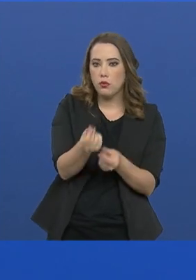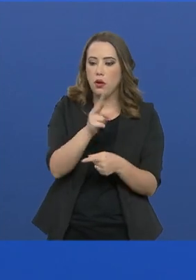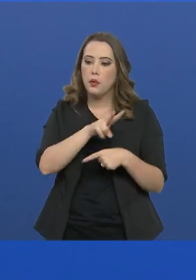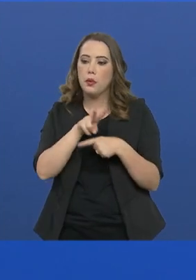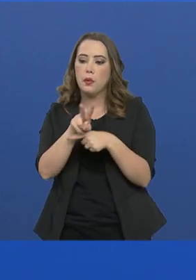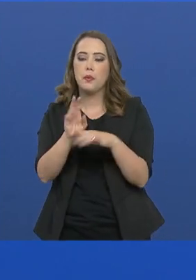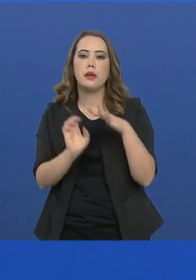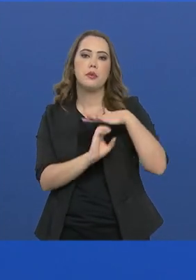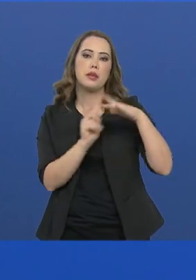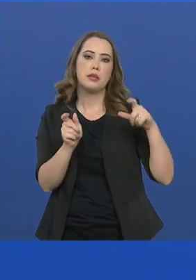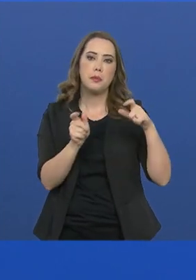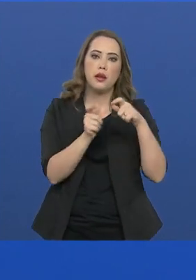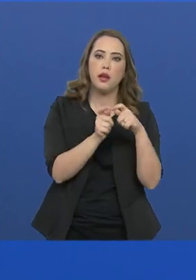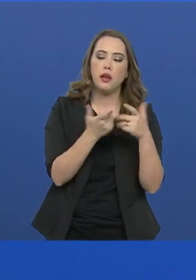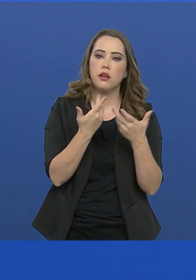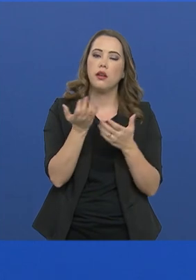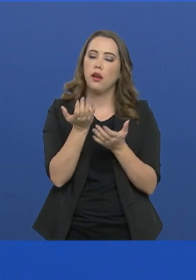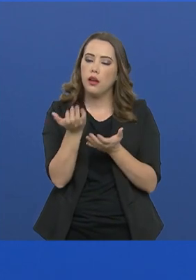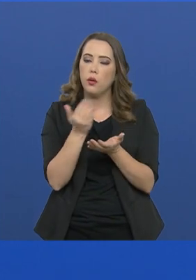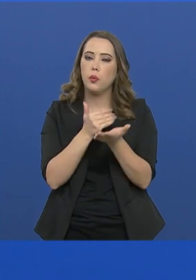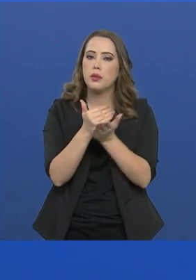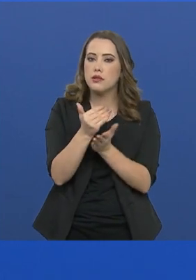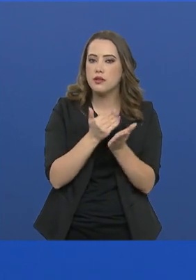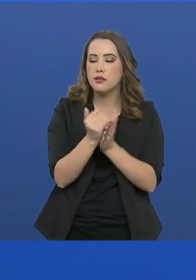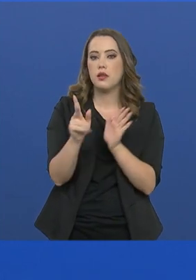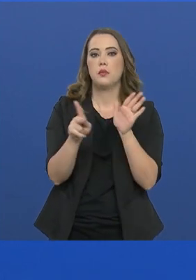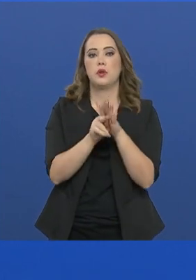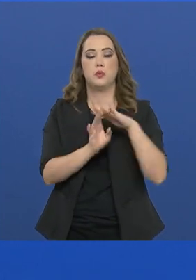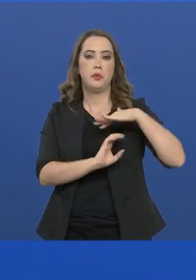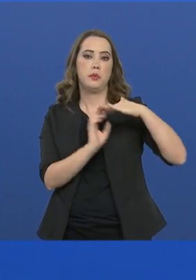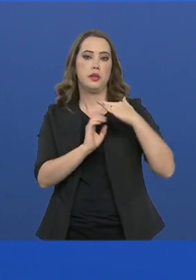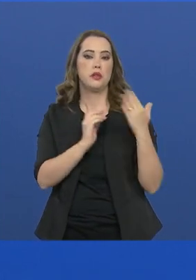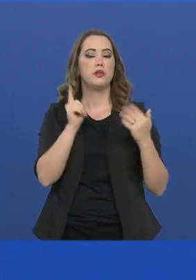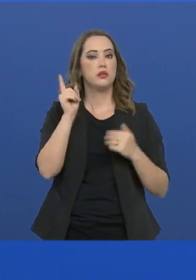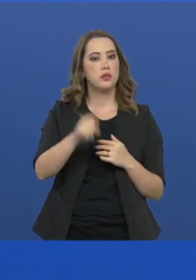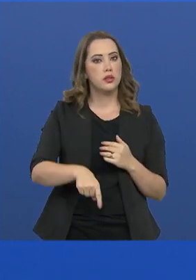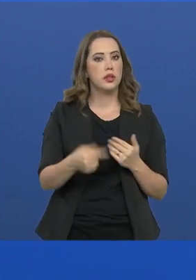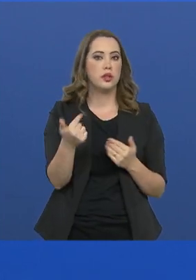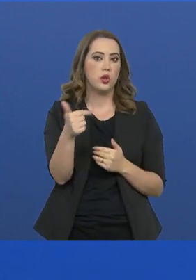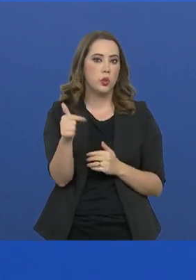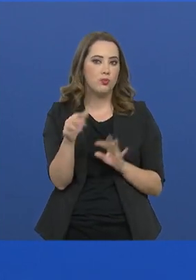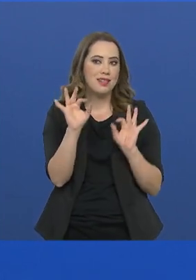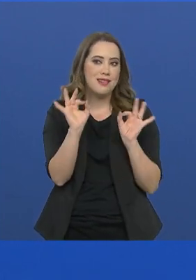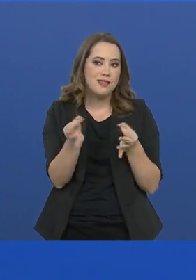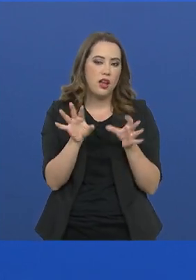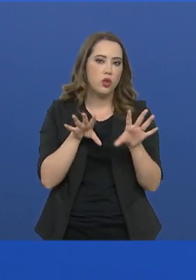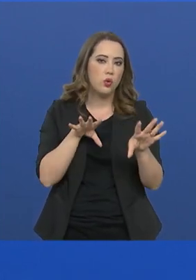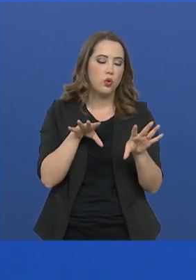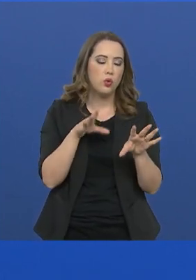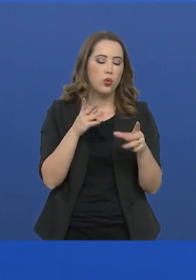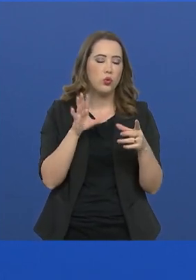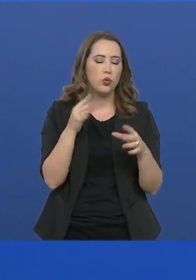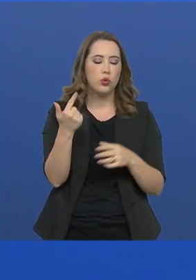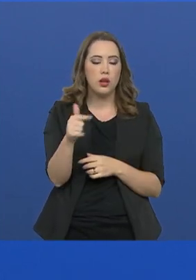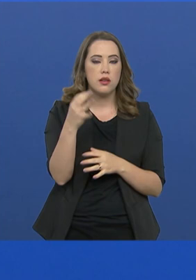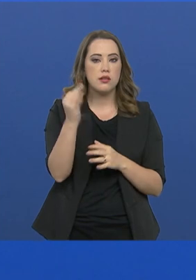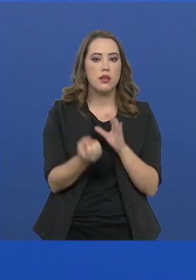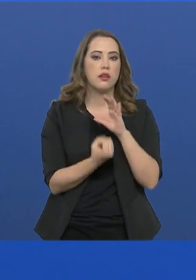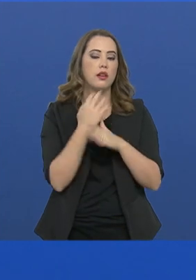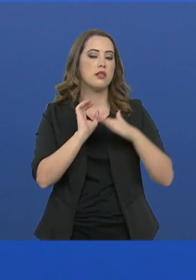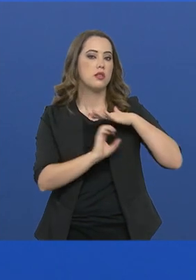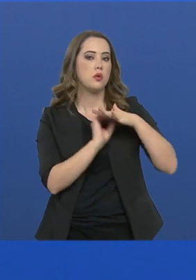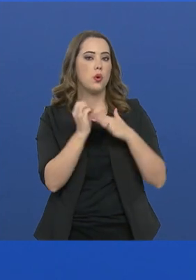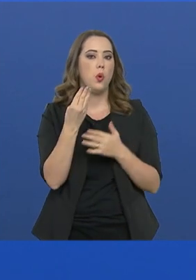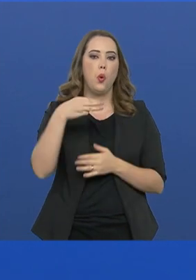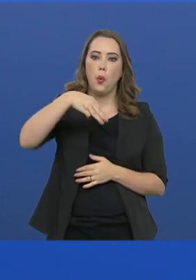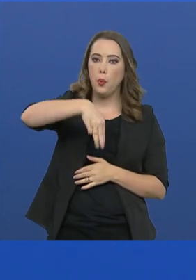aquela microempreendedora que quer começar o seu próprio negócio agora. Seja aquela que ainda não está formalizada ou aquela que já se formalizou e é uma